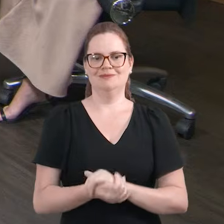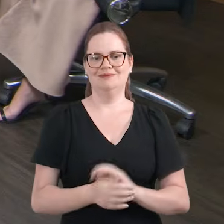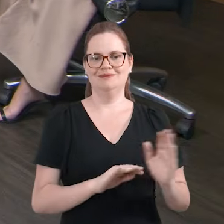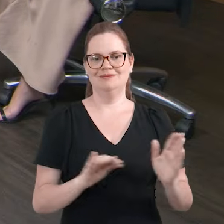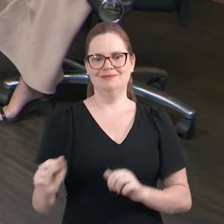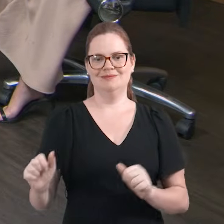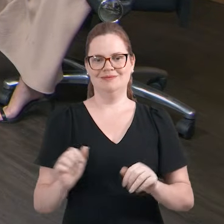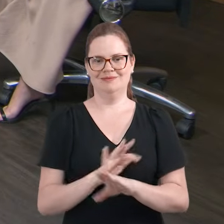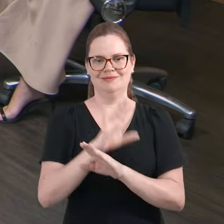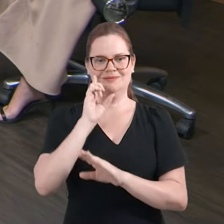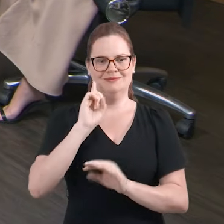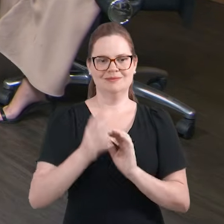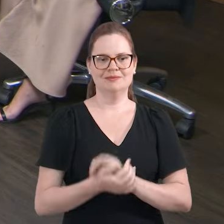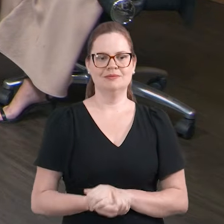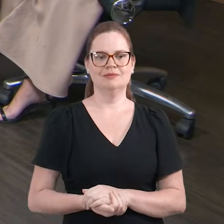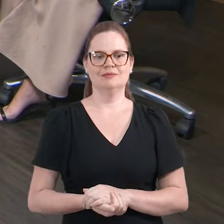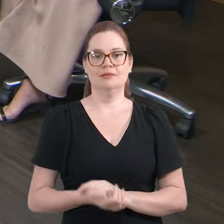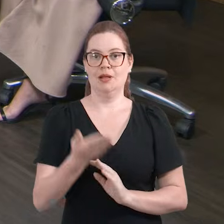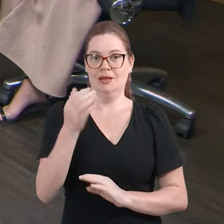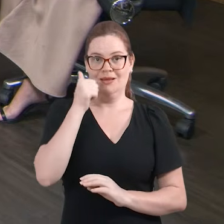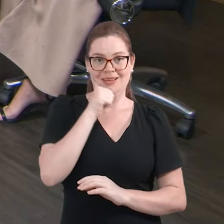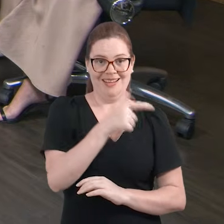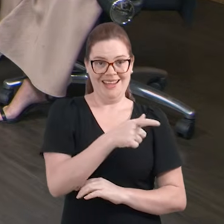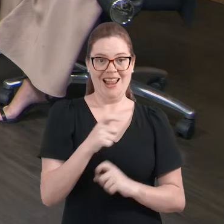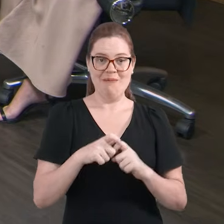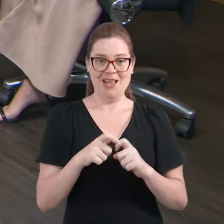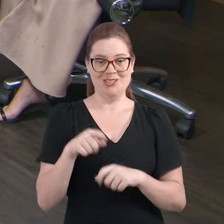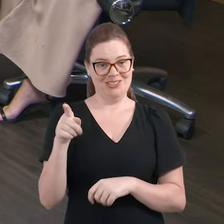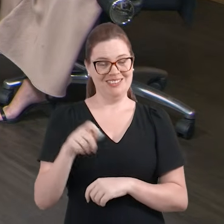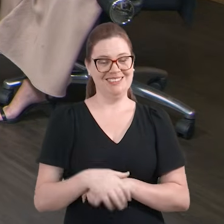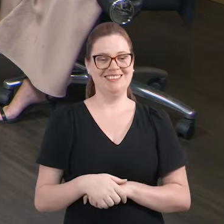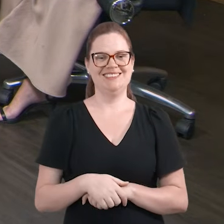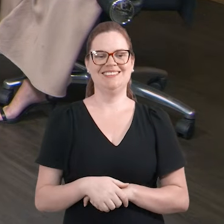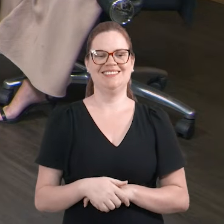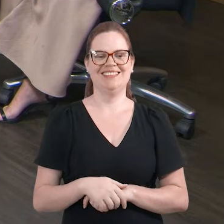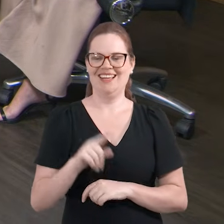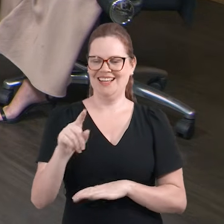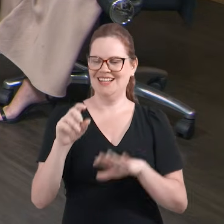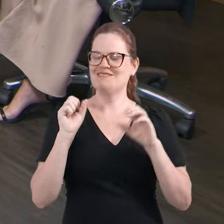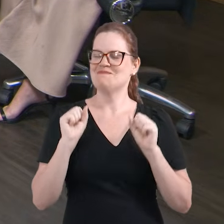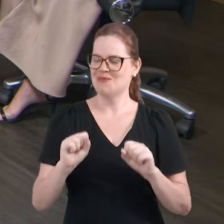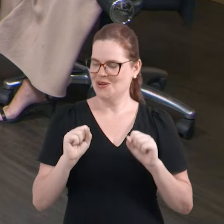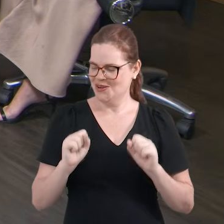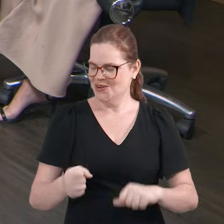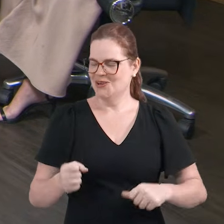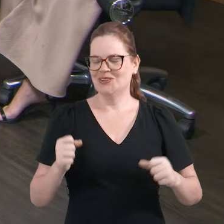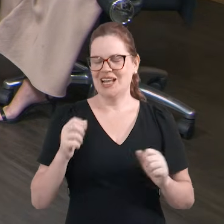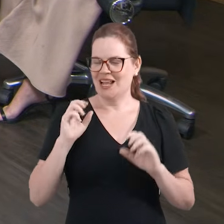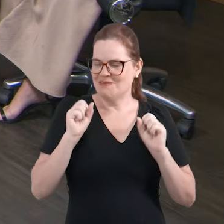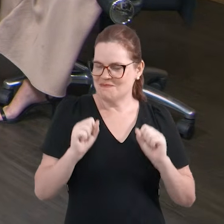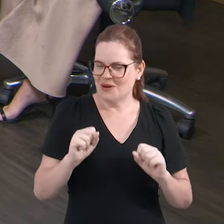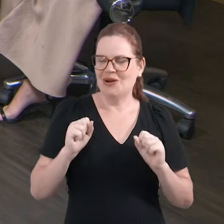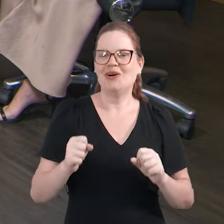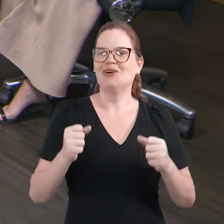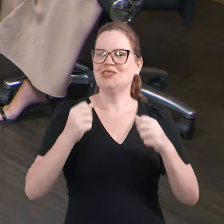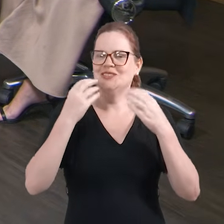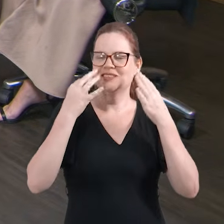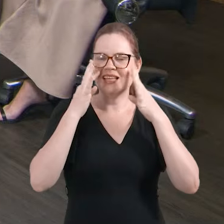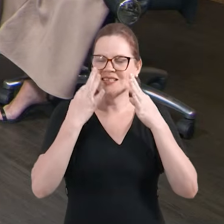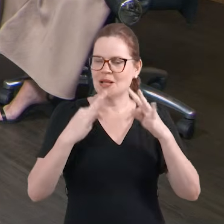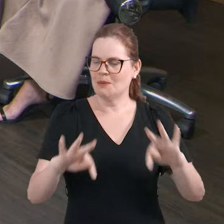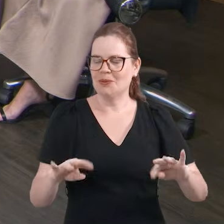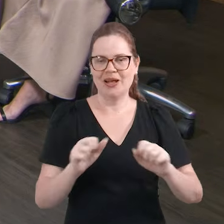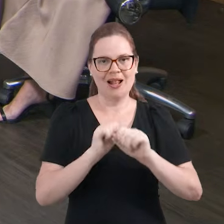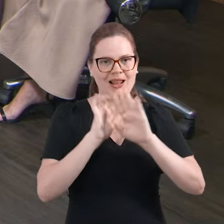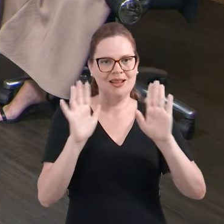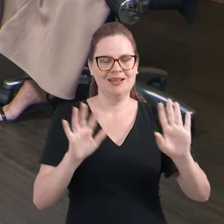Deus. Glória a Deus. Aleluia. E a irmã é médica. Amém. Então ela pode falar o que é ser Pode médico falar. por excelência. Que coisa